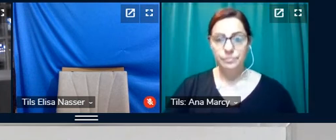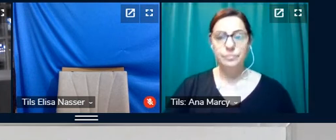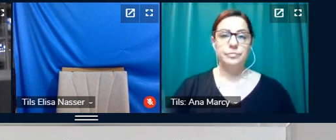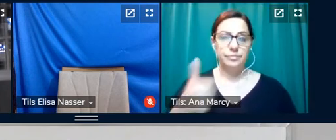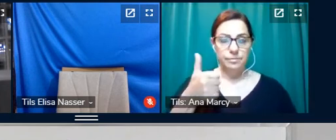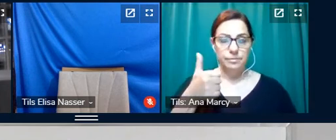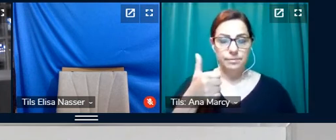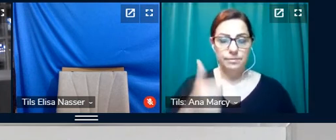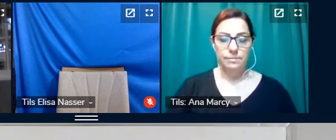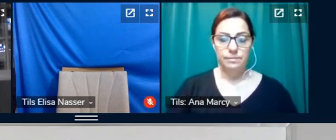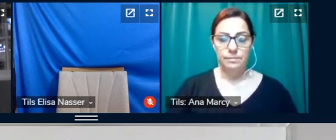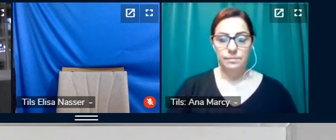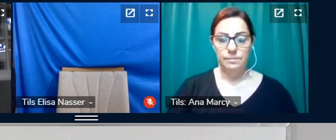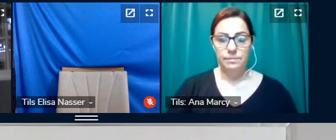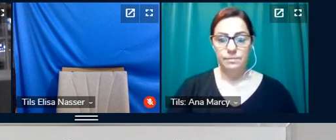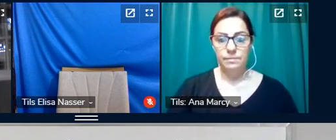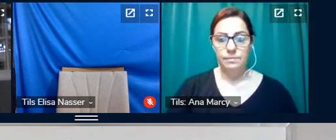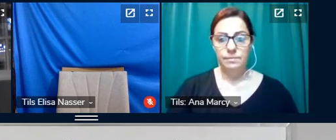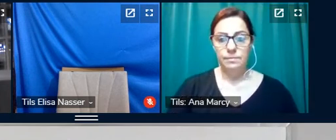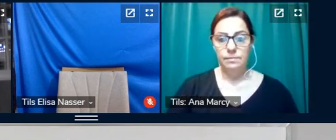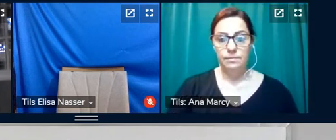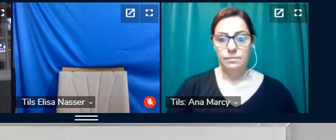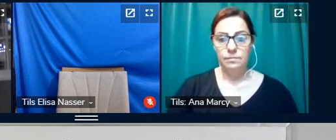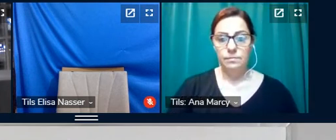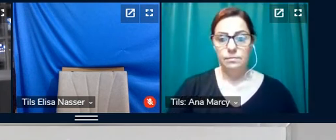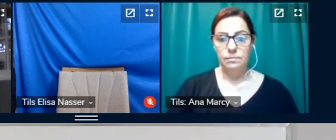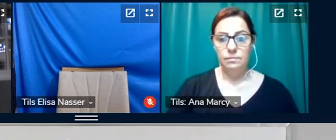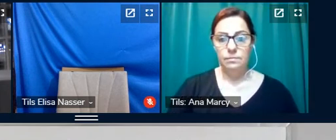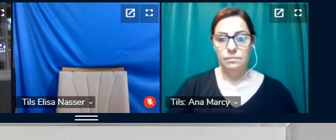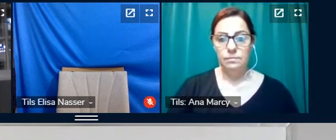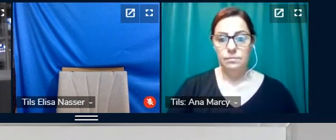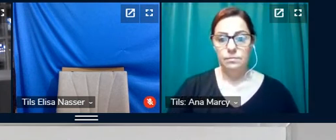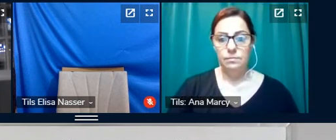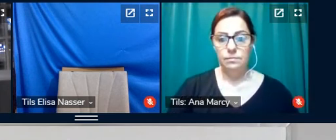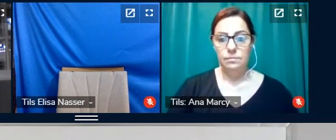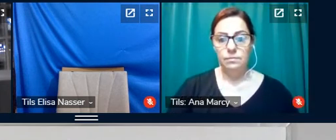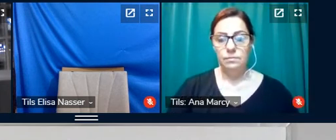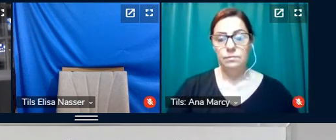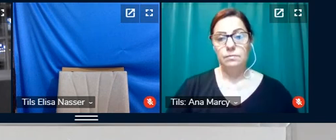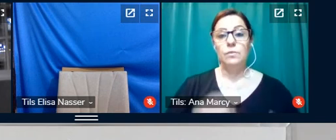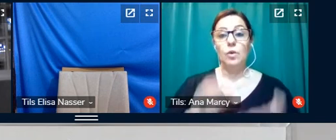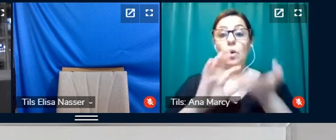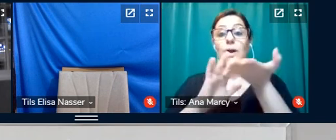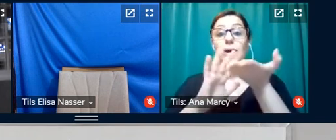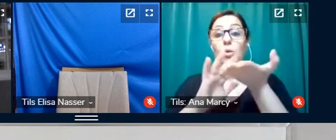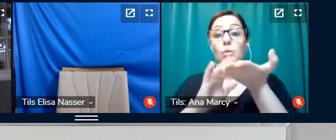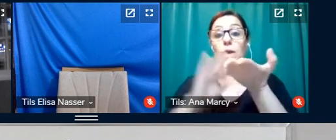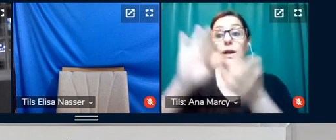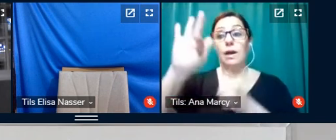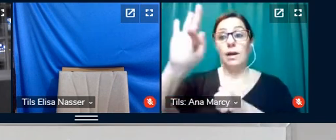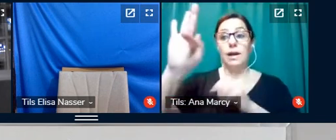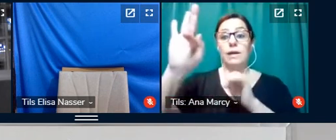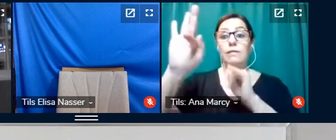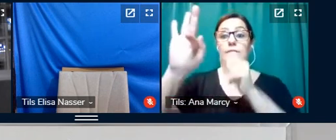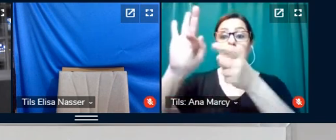Isso. Então vamos ver quem é o FY. Ou vamos calcular o FX primeiro.